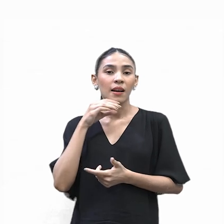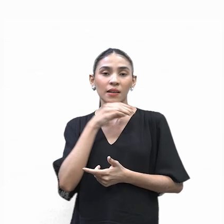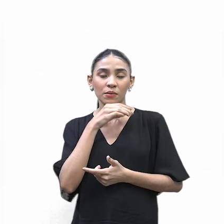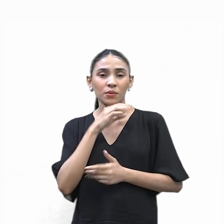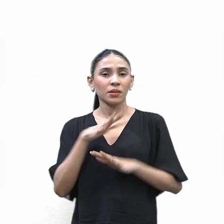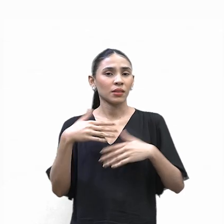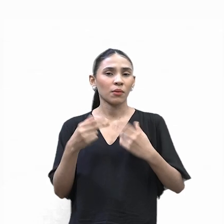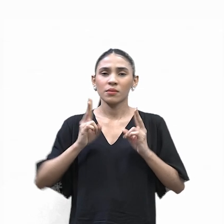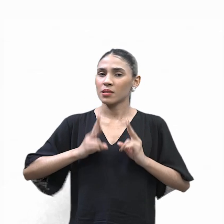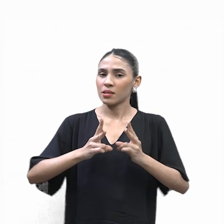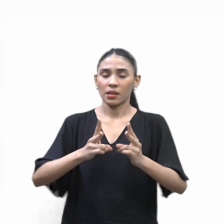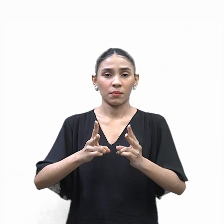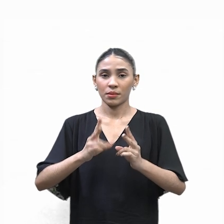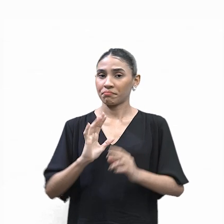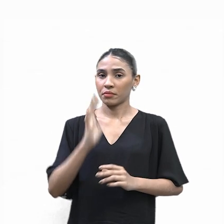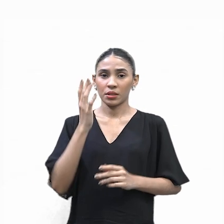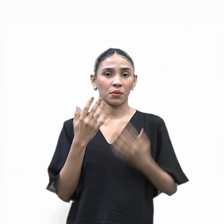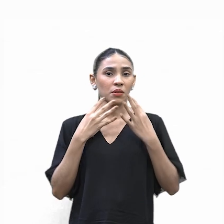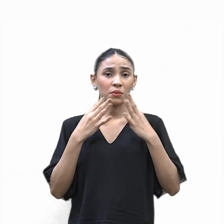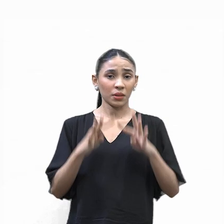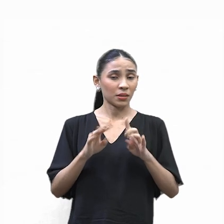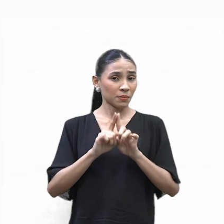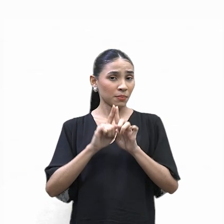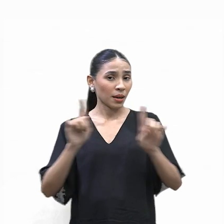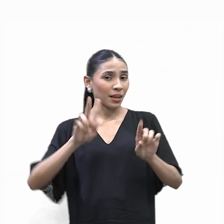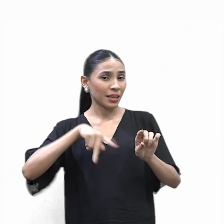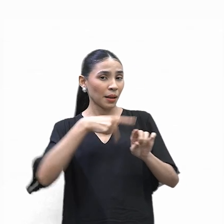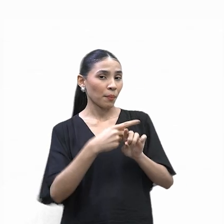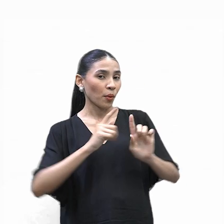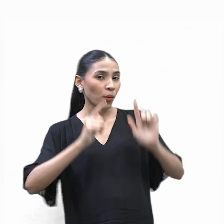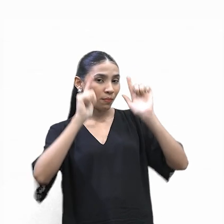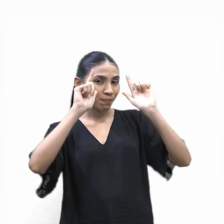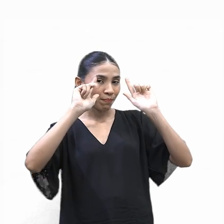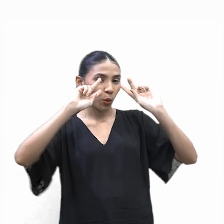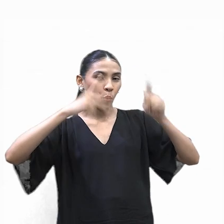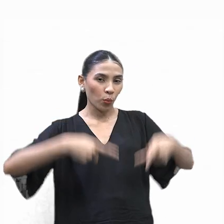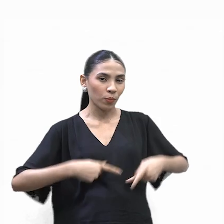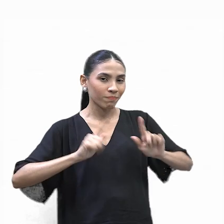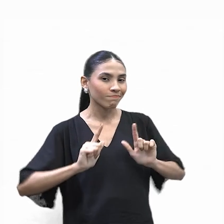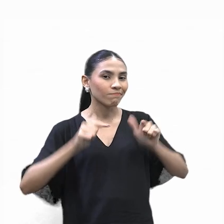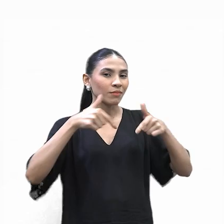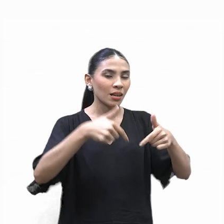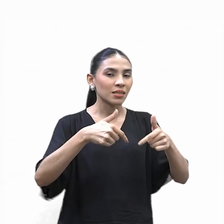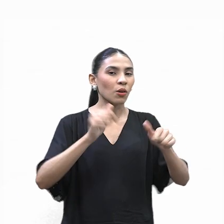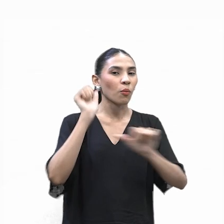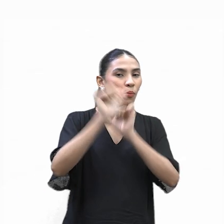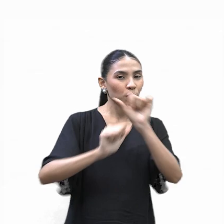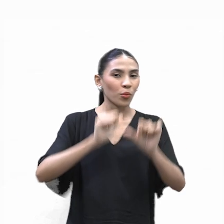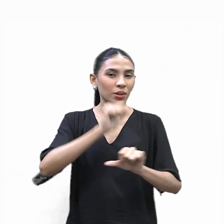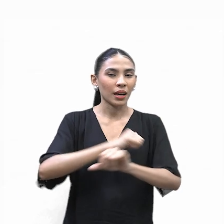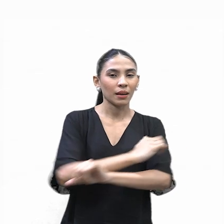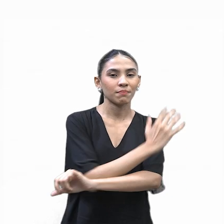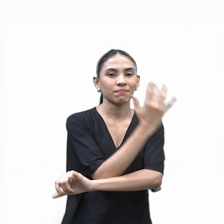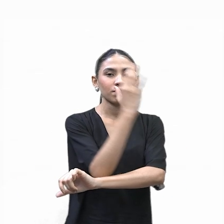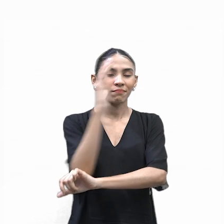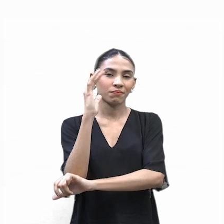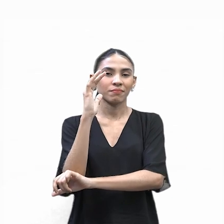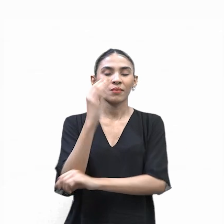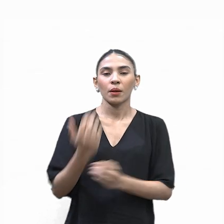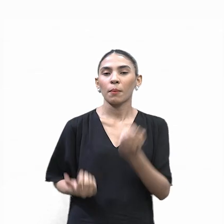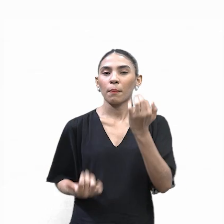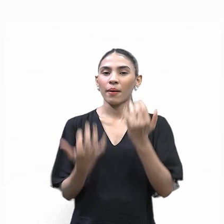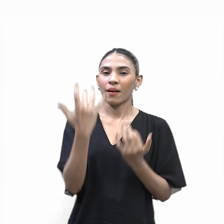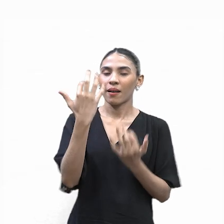sempre aconteceu naturalmente, mas a partir do momento que o homem começou a intervir na natureza, provocar queimadas,